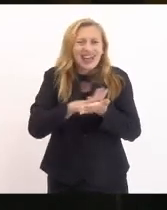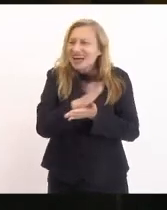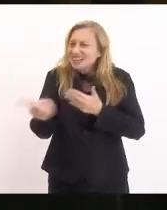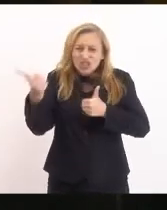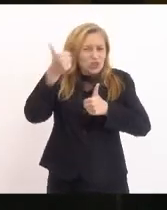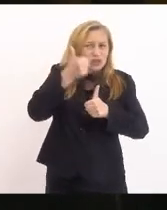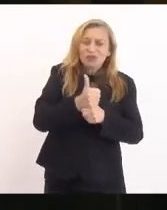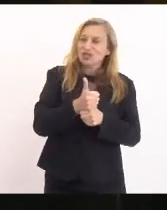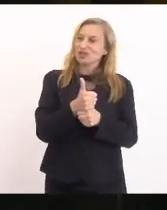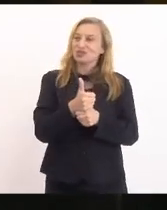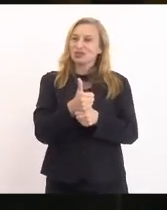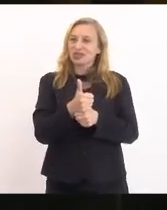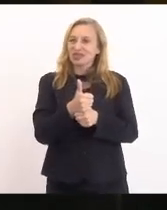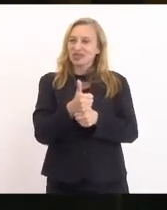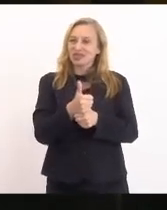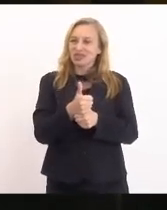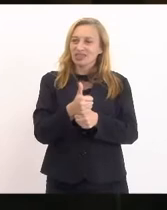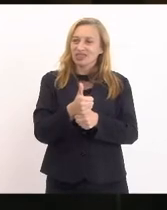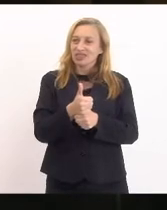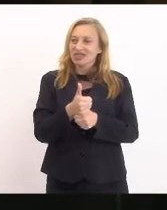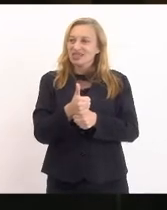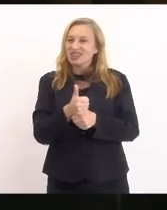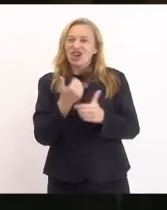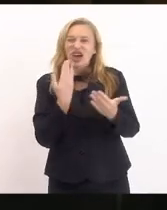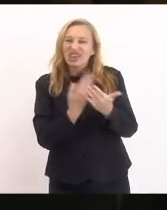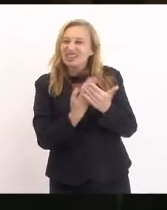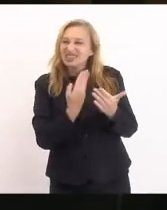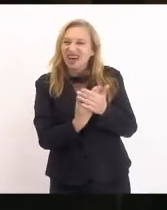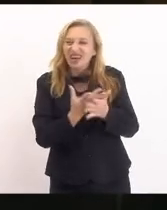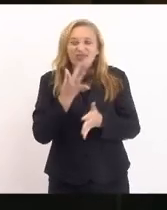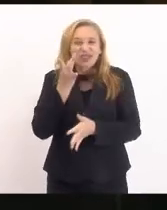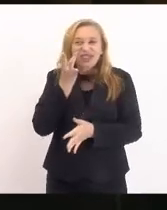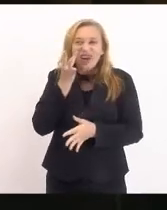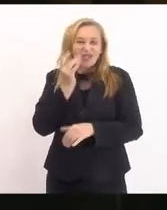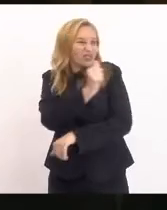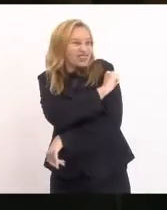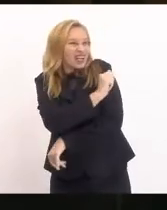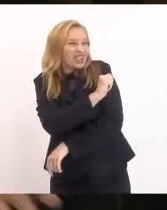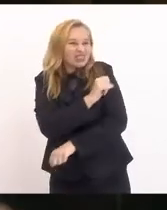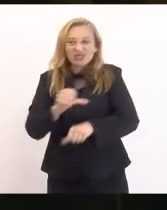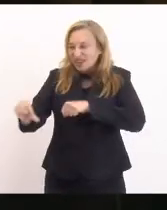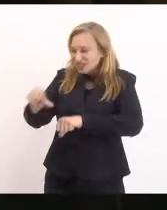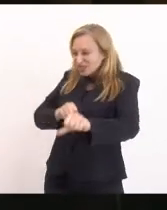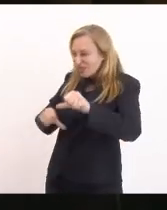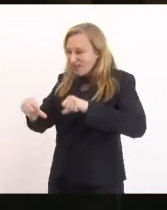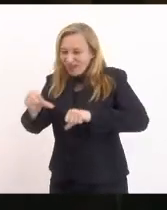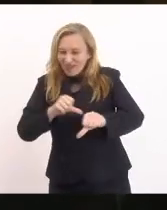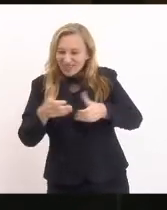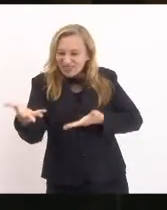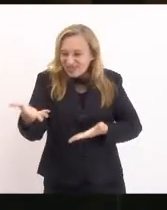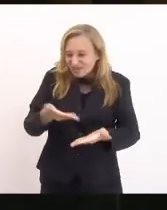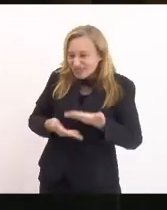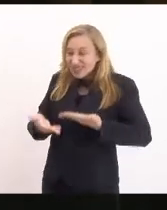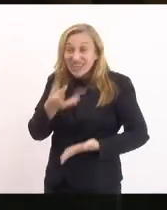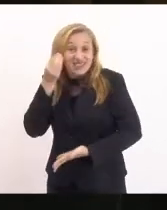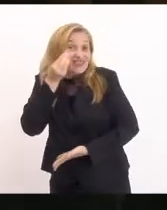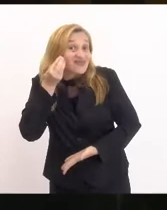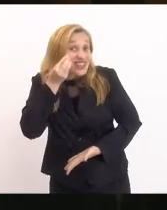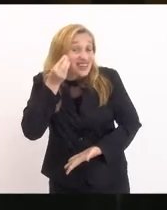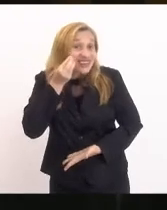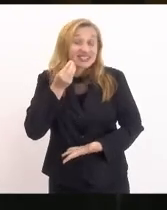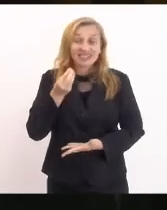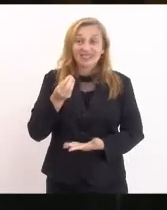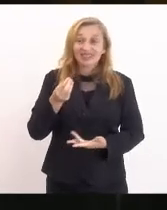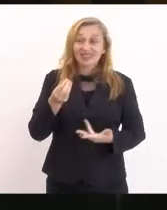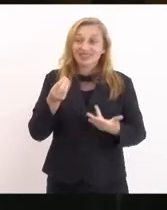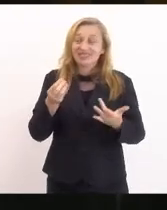substitui a interação presencial com os alunos, as trocas, enfim, os compartilhamentos de saberes, experiências, de